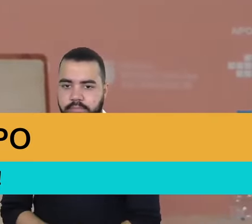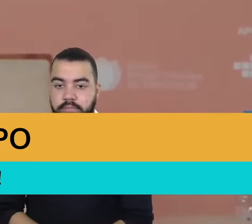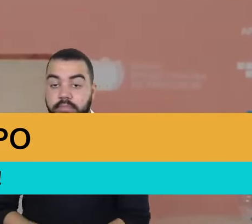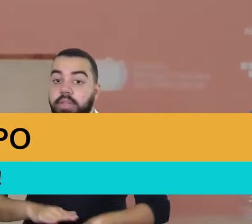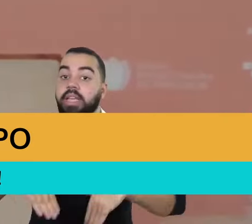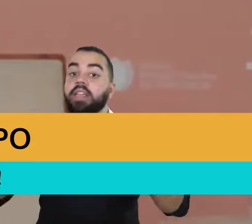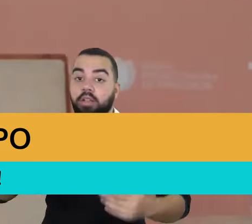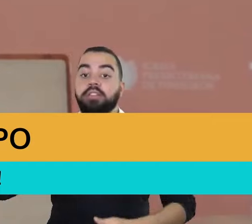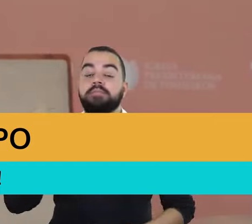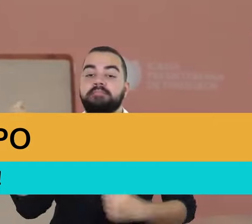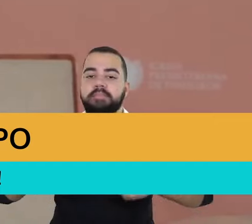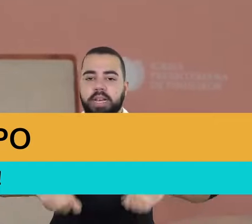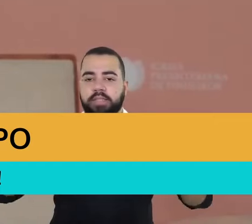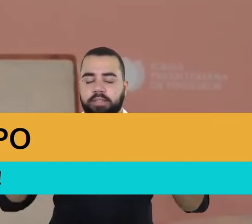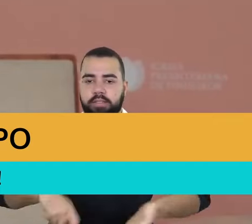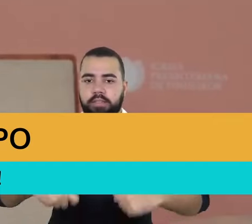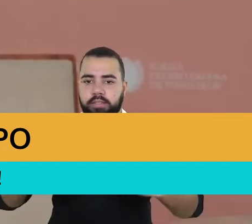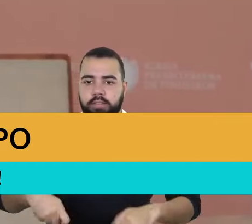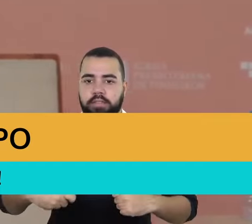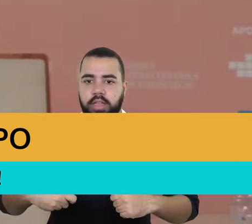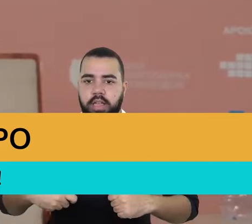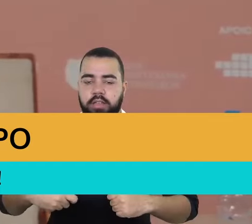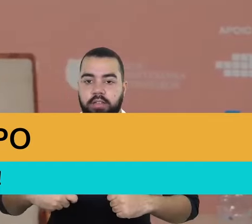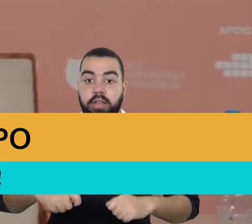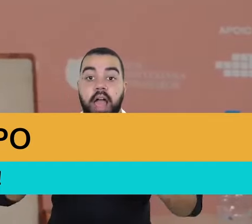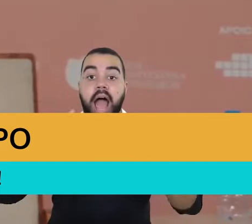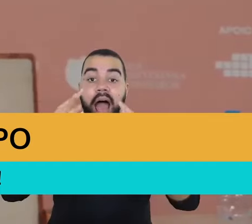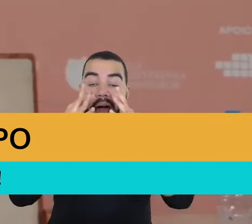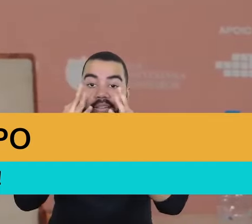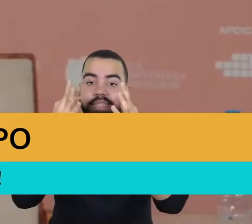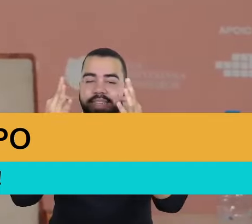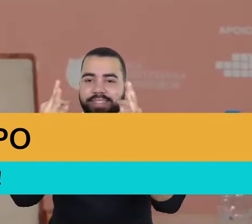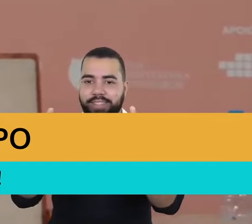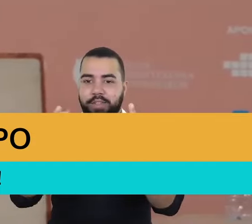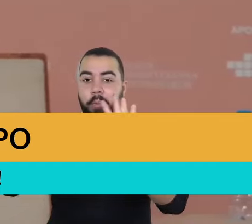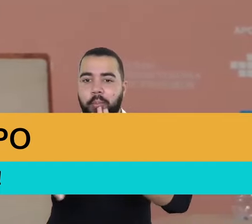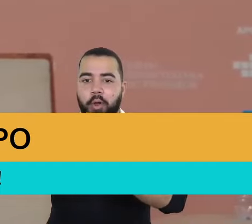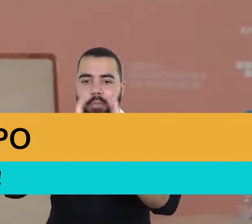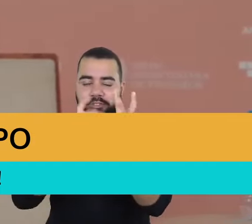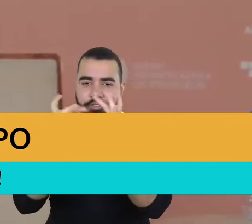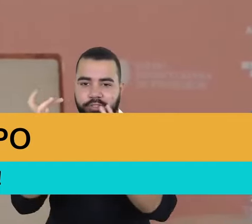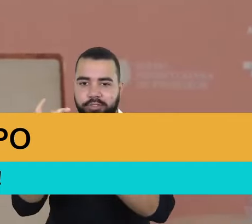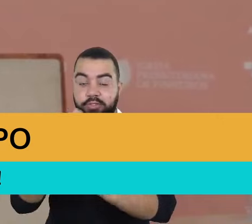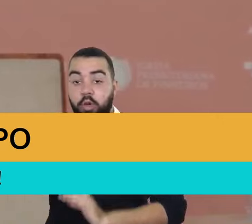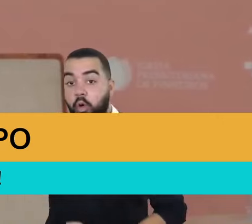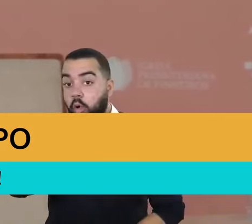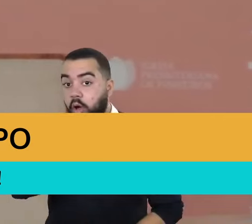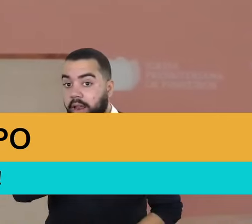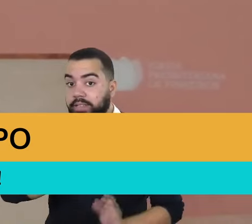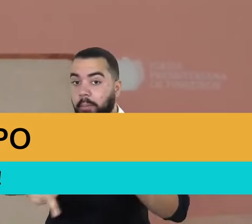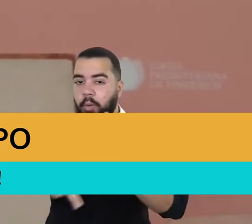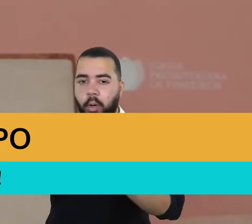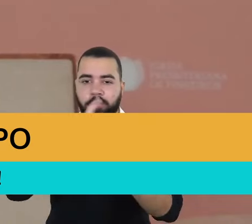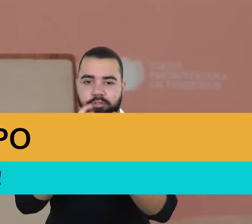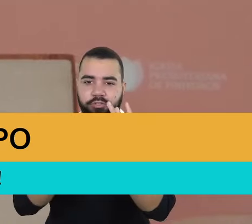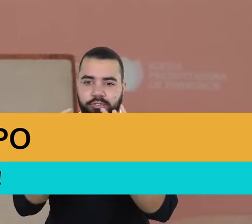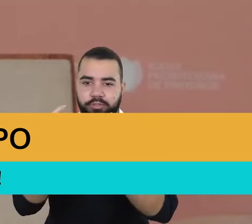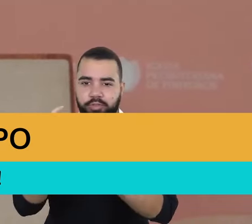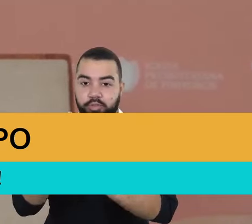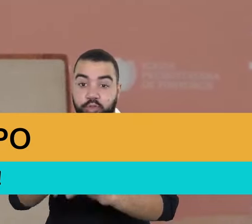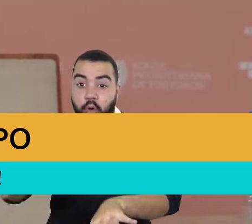E é isso que a gente precisa ter. O ouvido de Jesus. O coração de Jesus. O acolhimento de